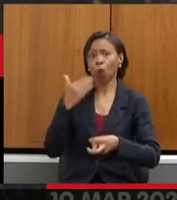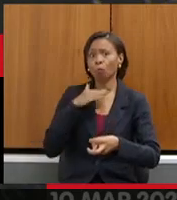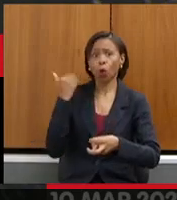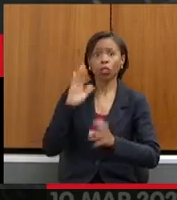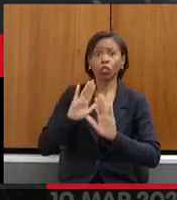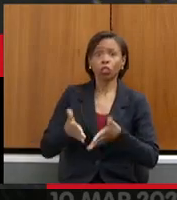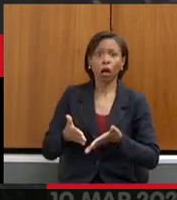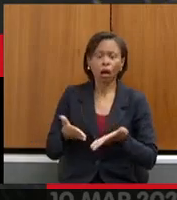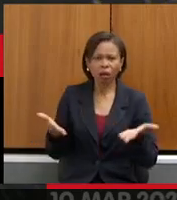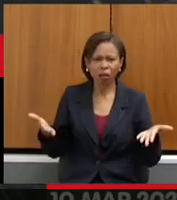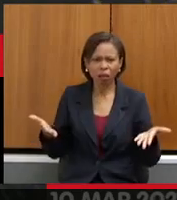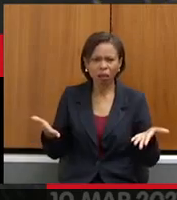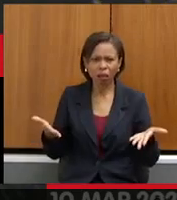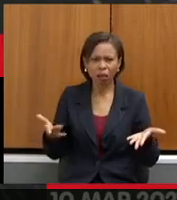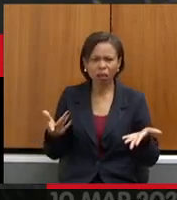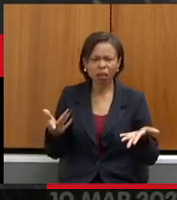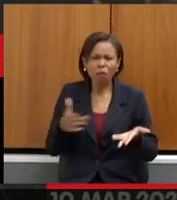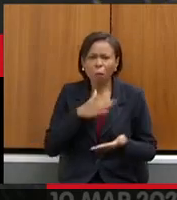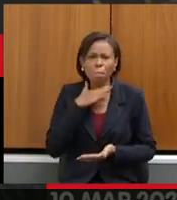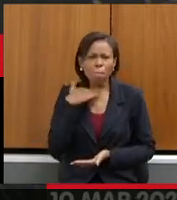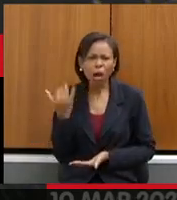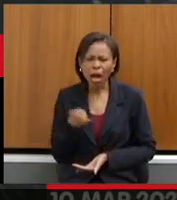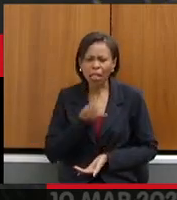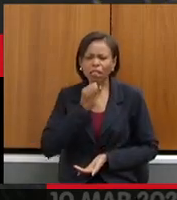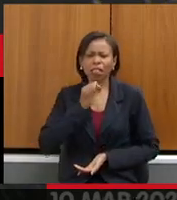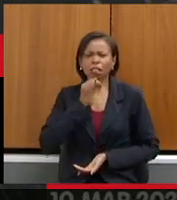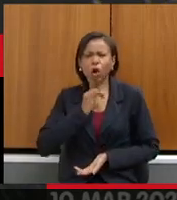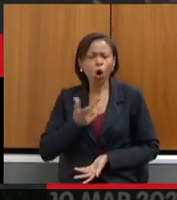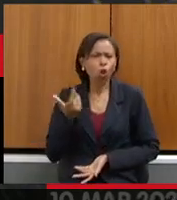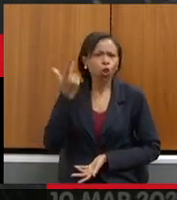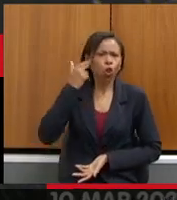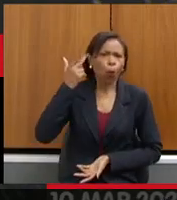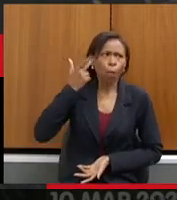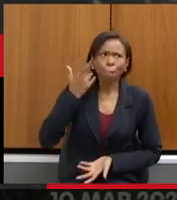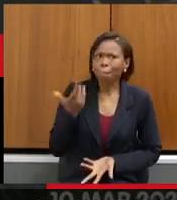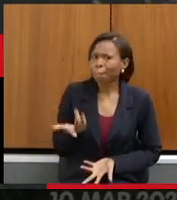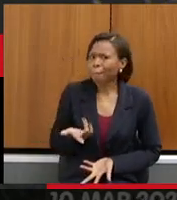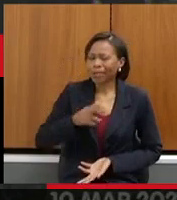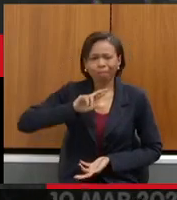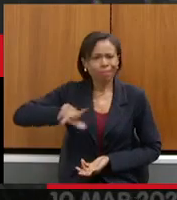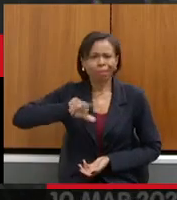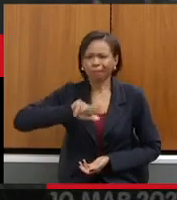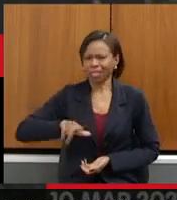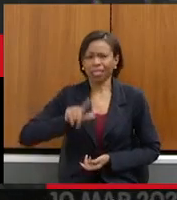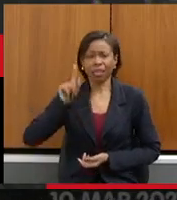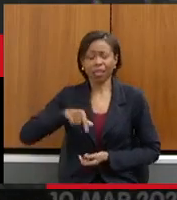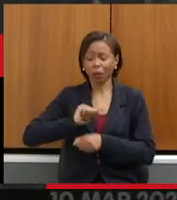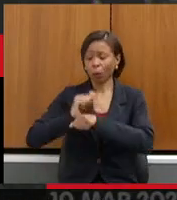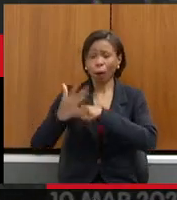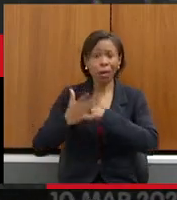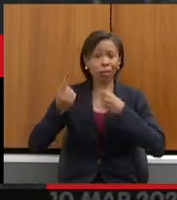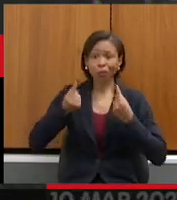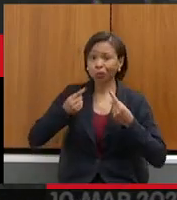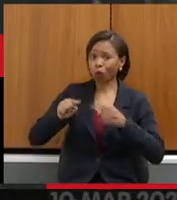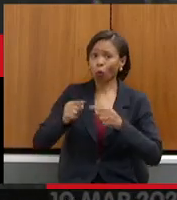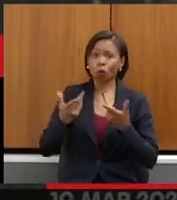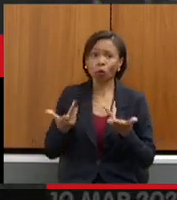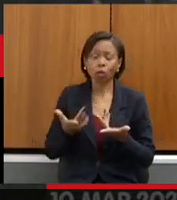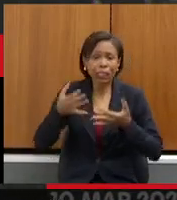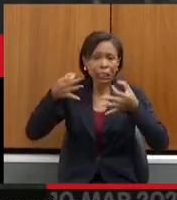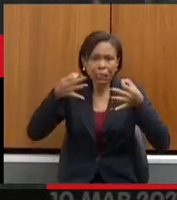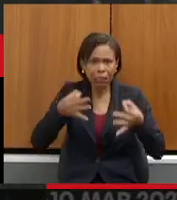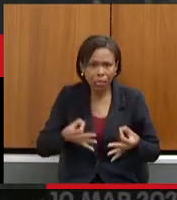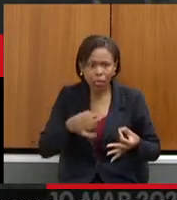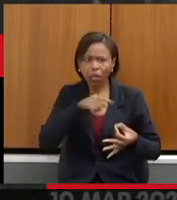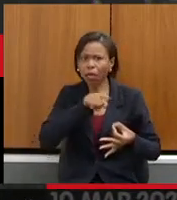Fatalidade não era o mortes corriqueiras era um tratamento uma pandemia não deu certo não